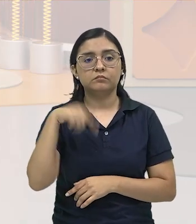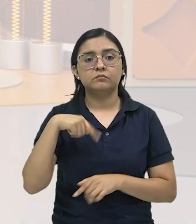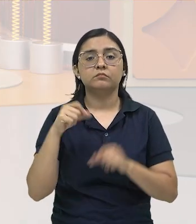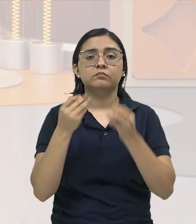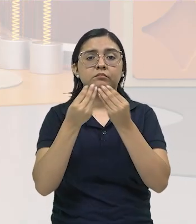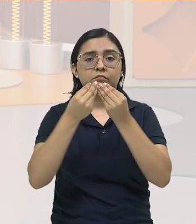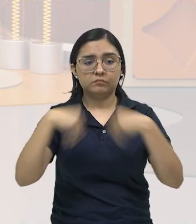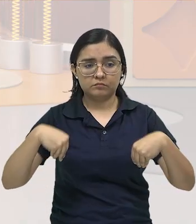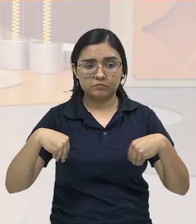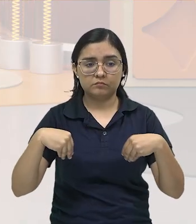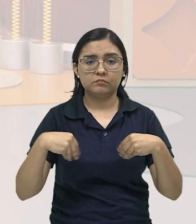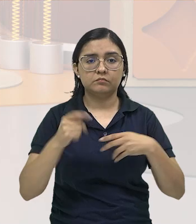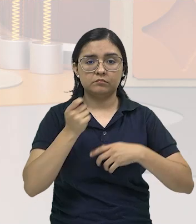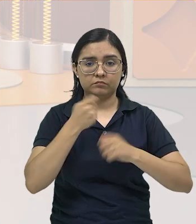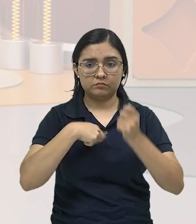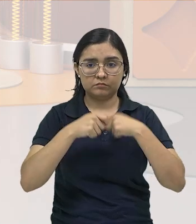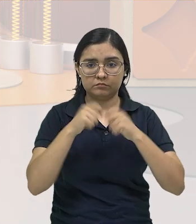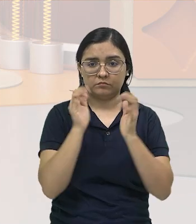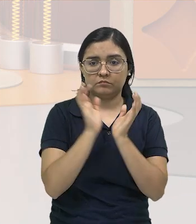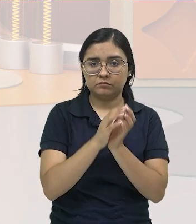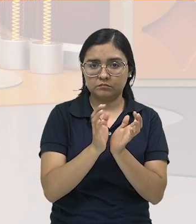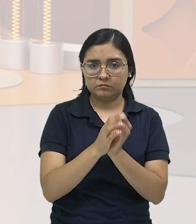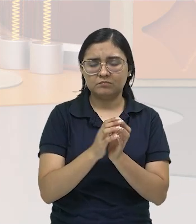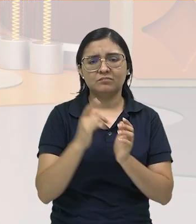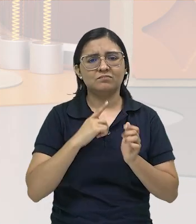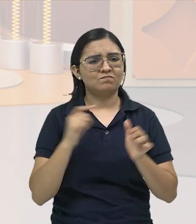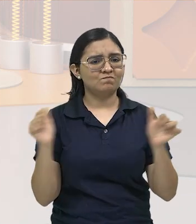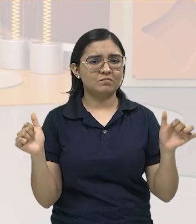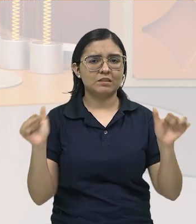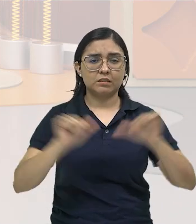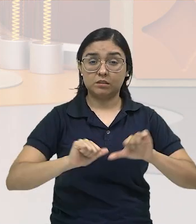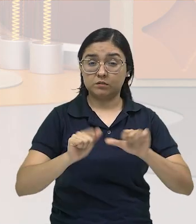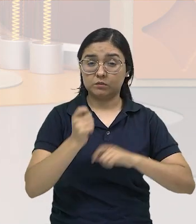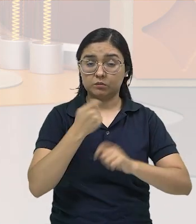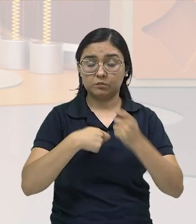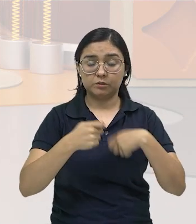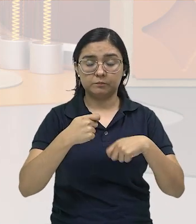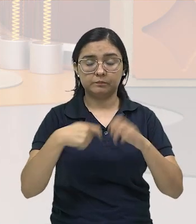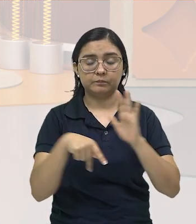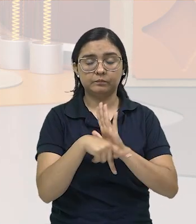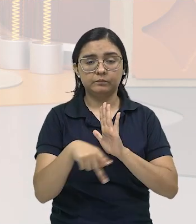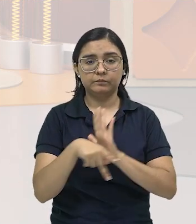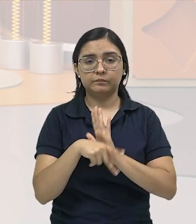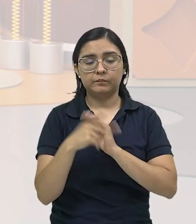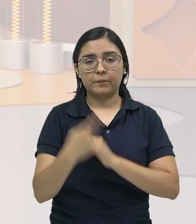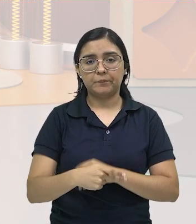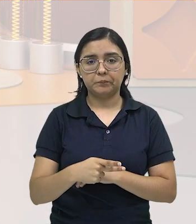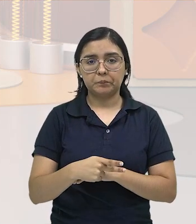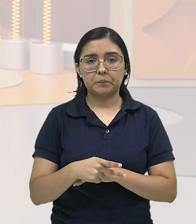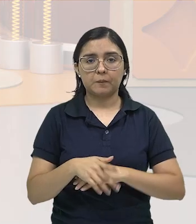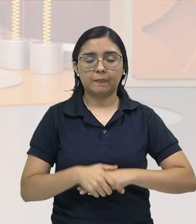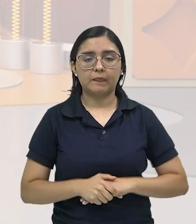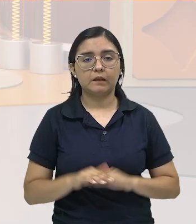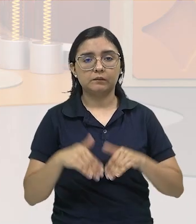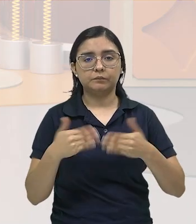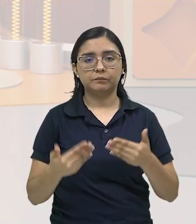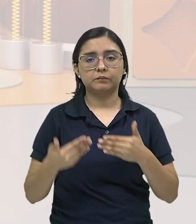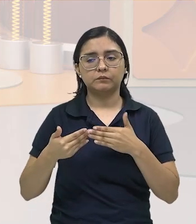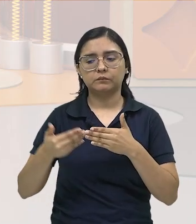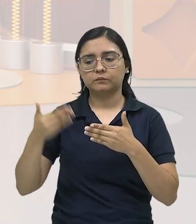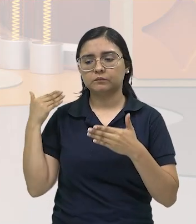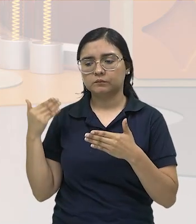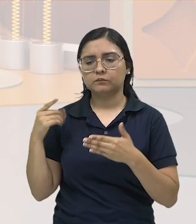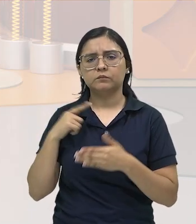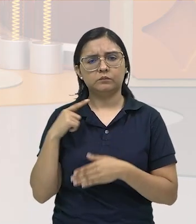a economia de Pernambuco, trazendo crise econômica para a região, tá? Então, se antes corria